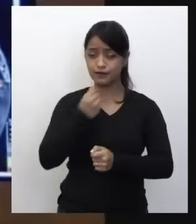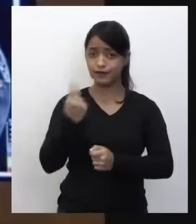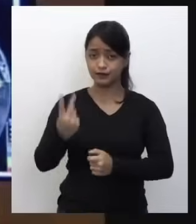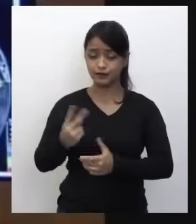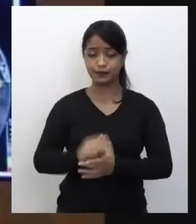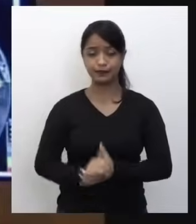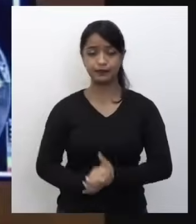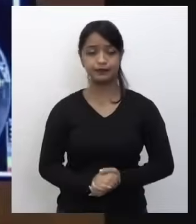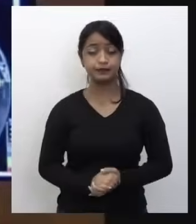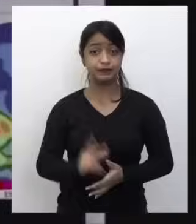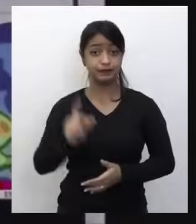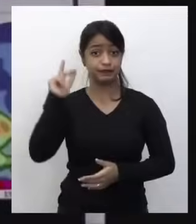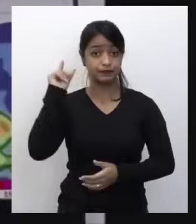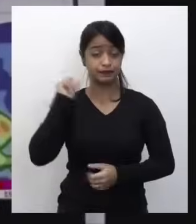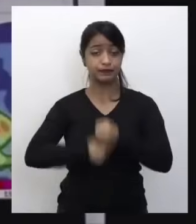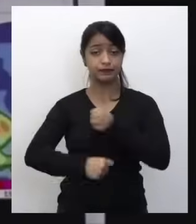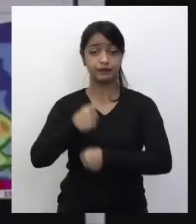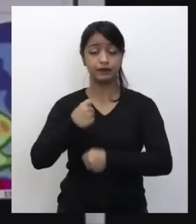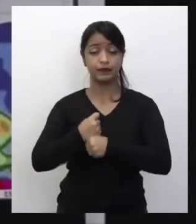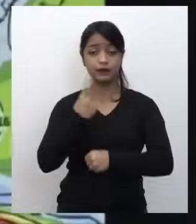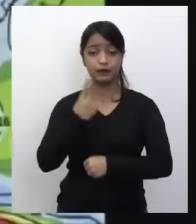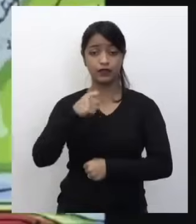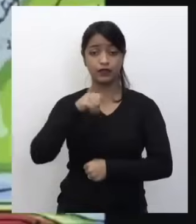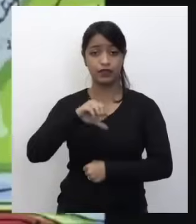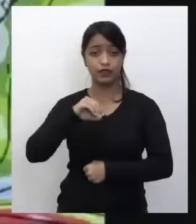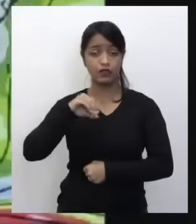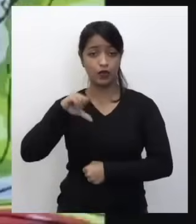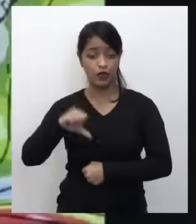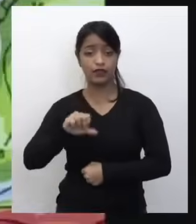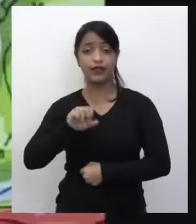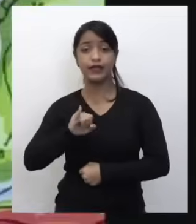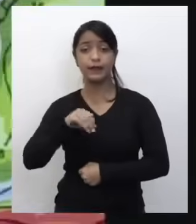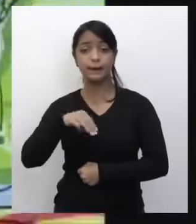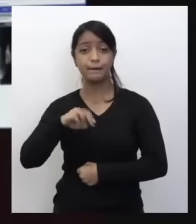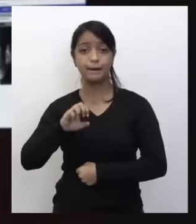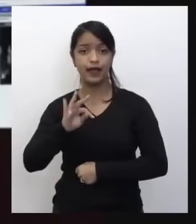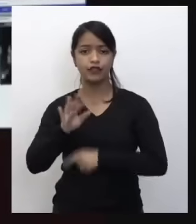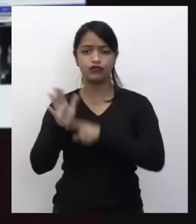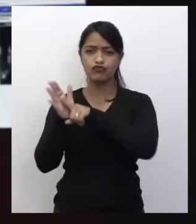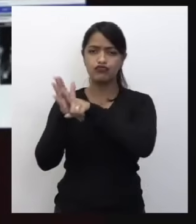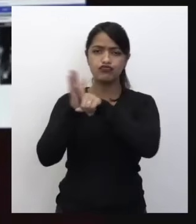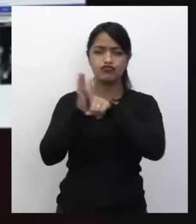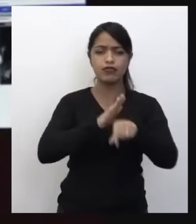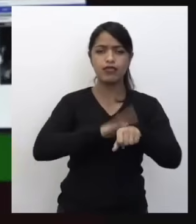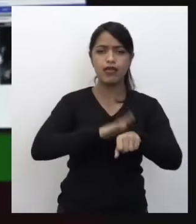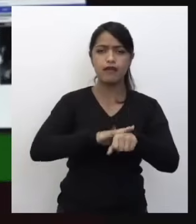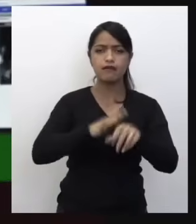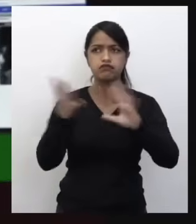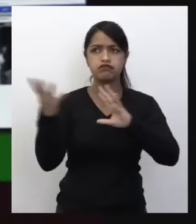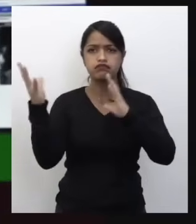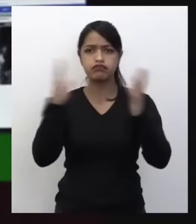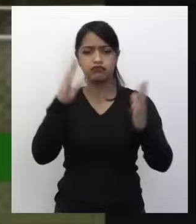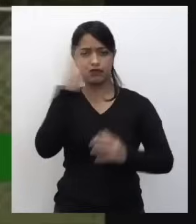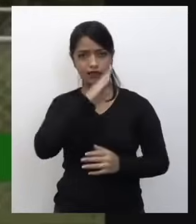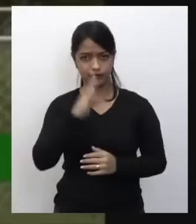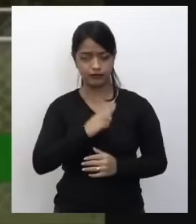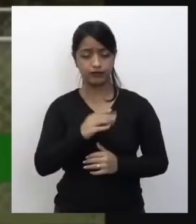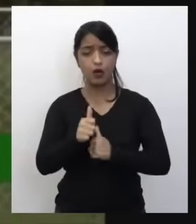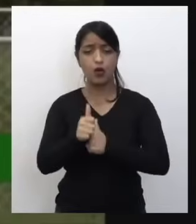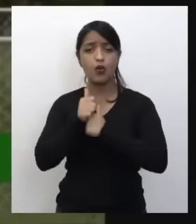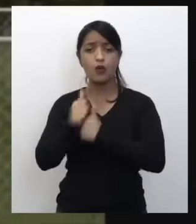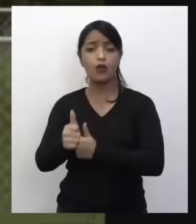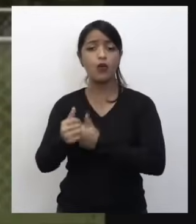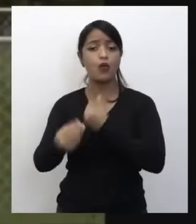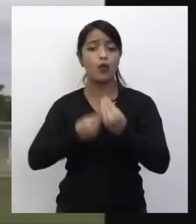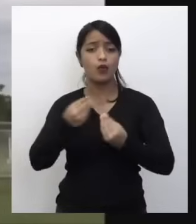Desde 1909, o IMET monitora a previsão do tempo e do clima no Brasil. Para acompanhar o comportamento climático, são